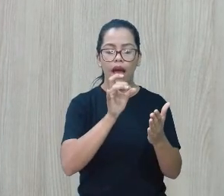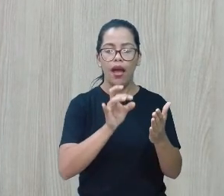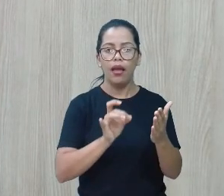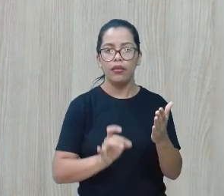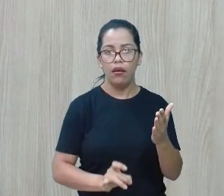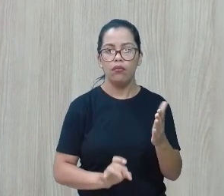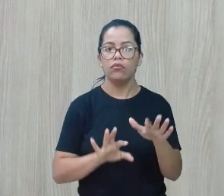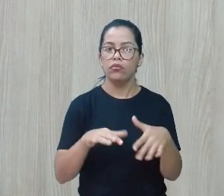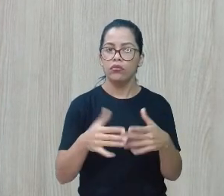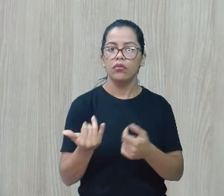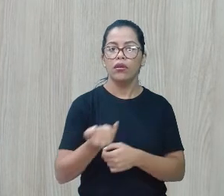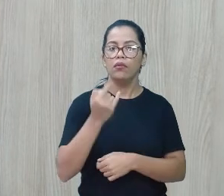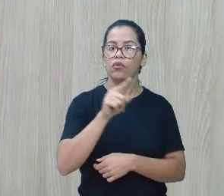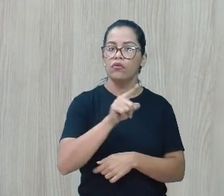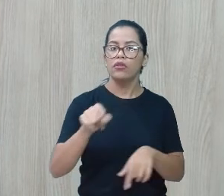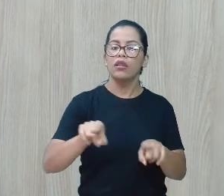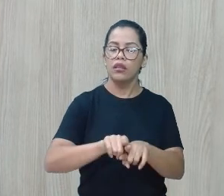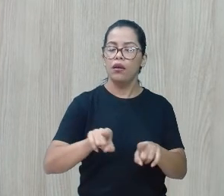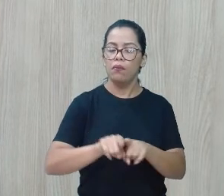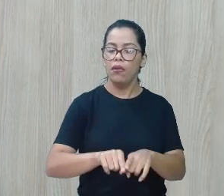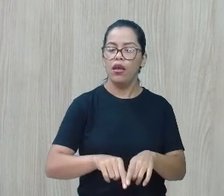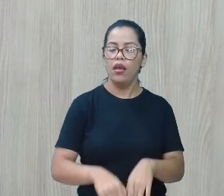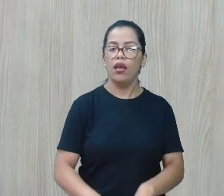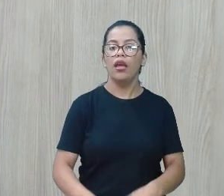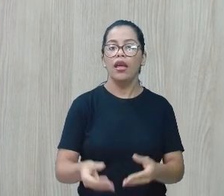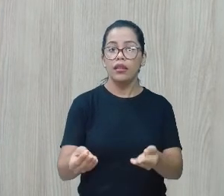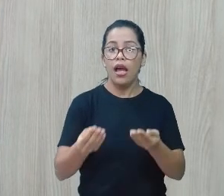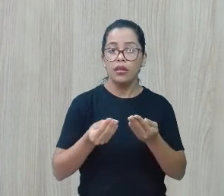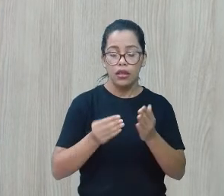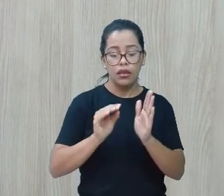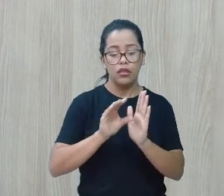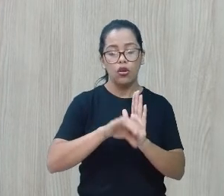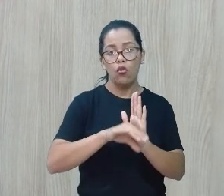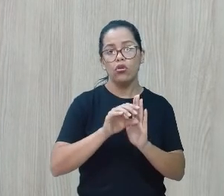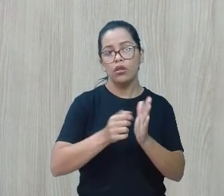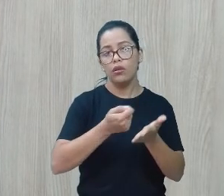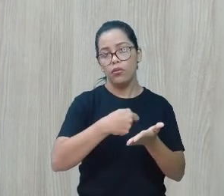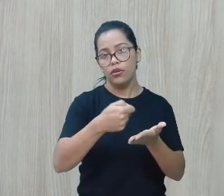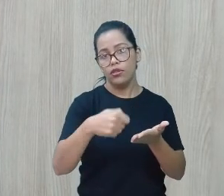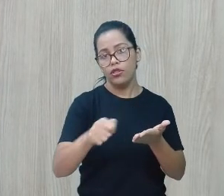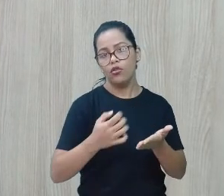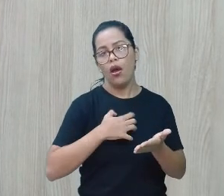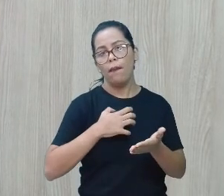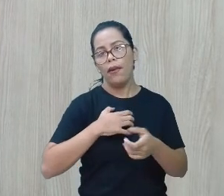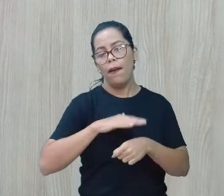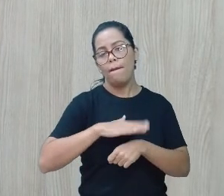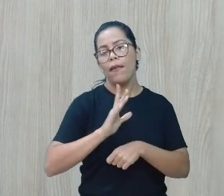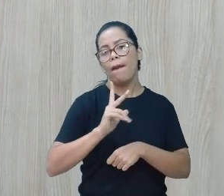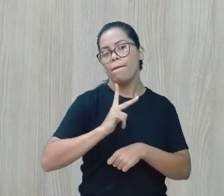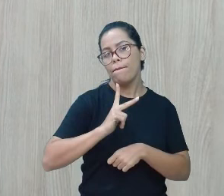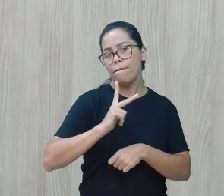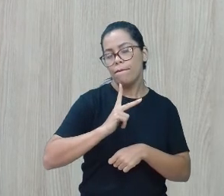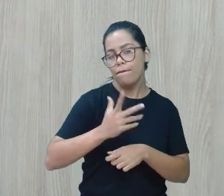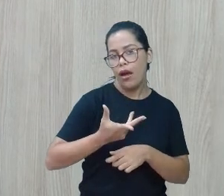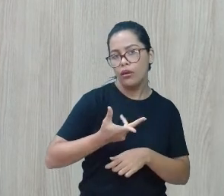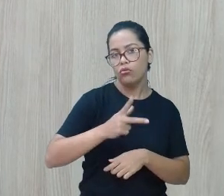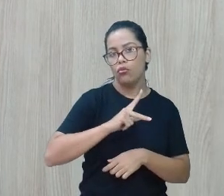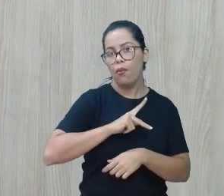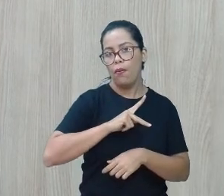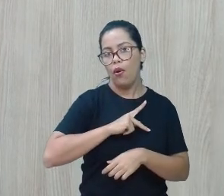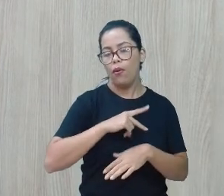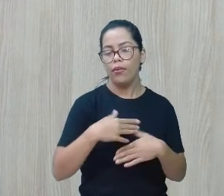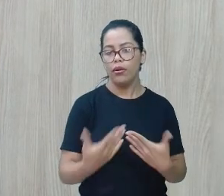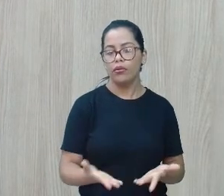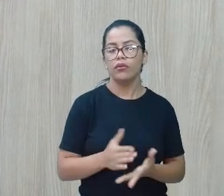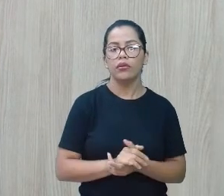também trazer esse conceito para escrito de uma maneira mais pessoal, tá certo? Vou passar para o professor